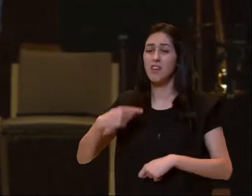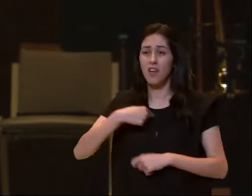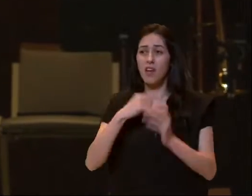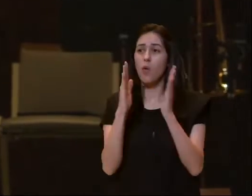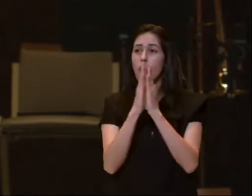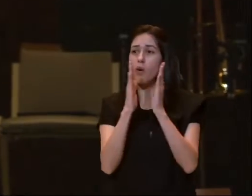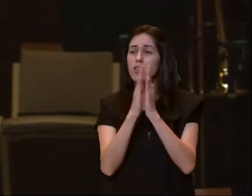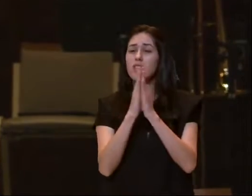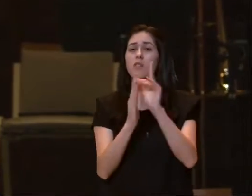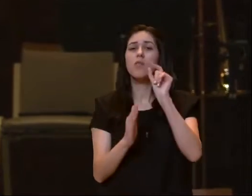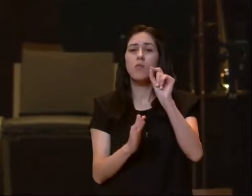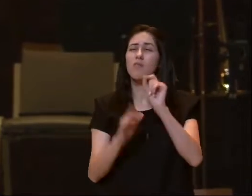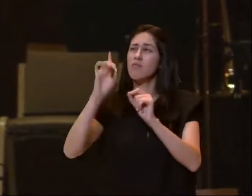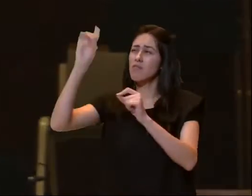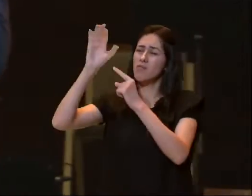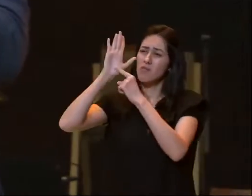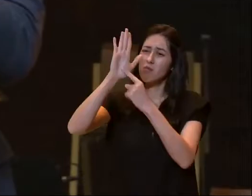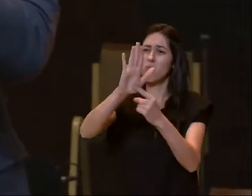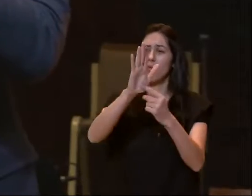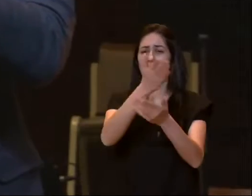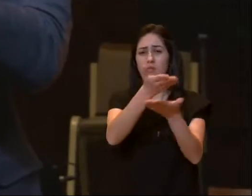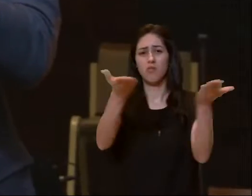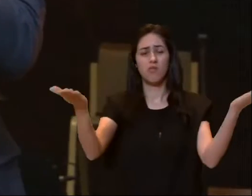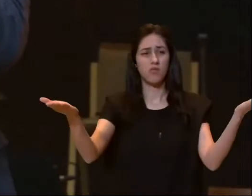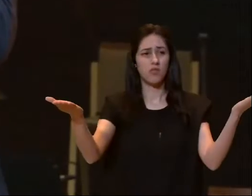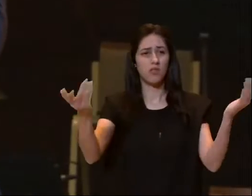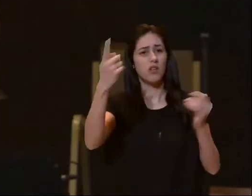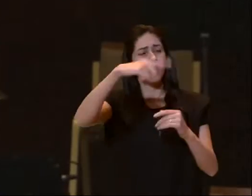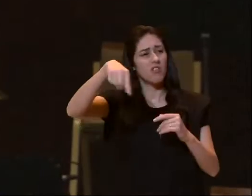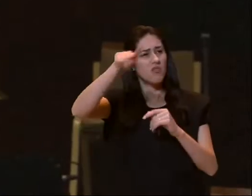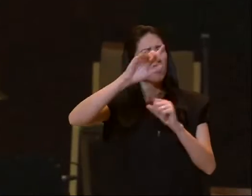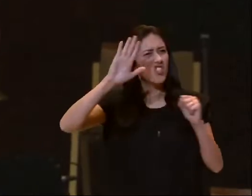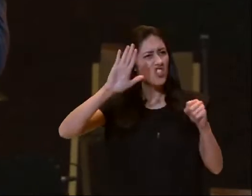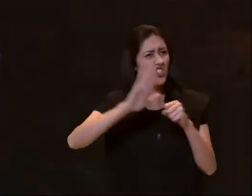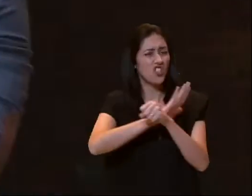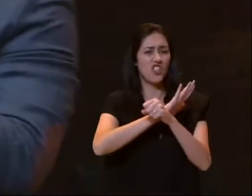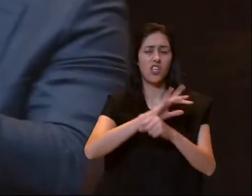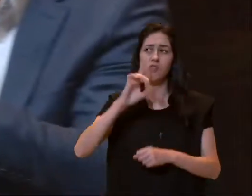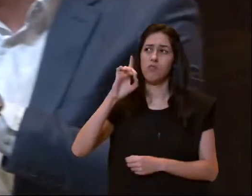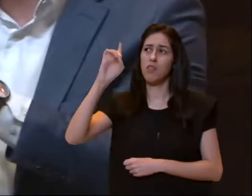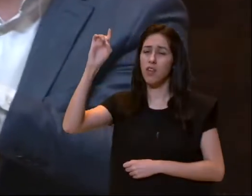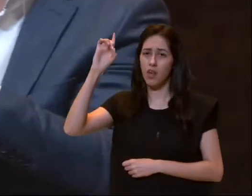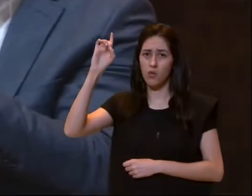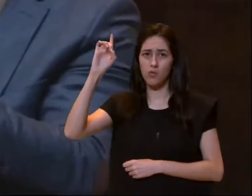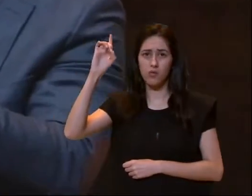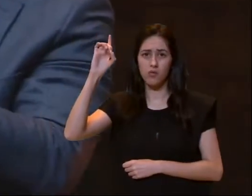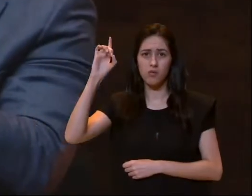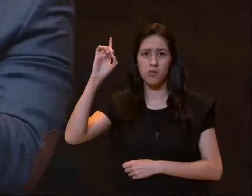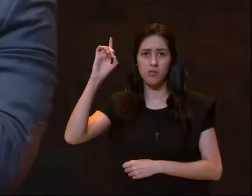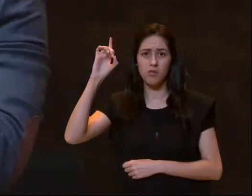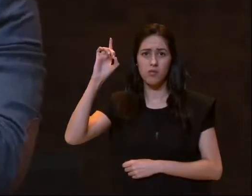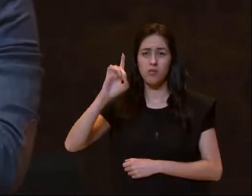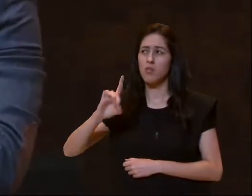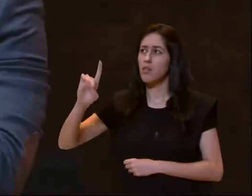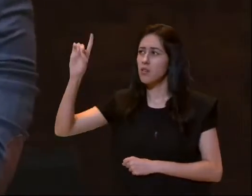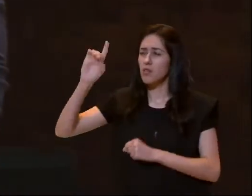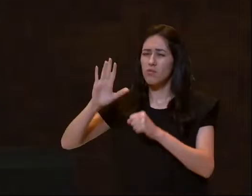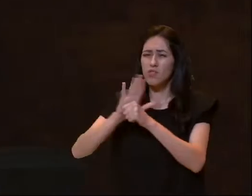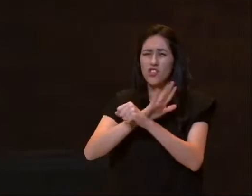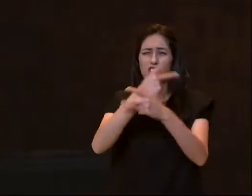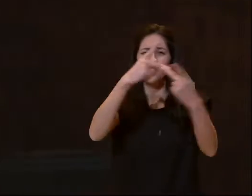que Ele se revele a você. Que você seja cheio de Deus. E que a ação de Deus na tua